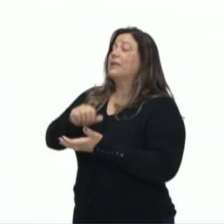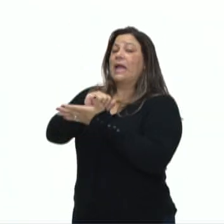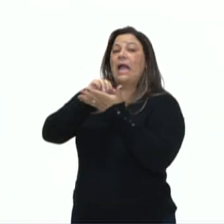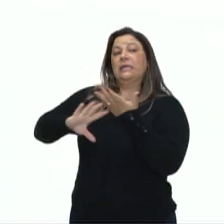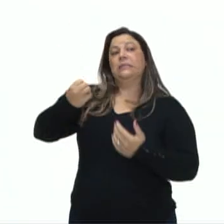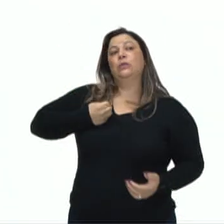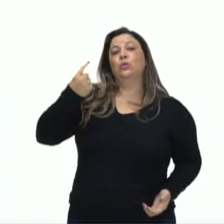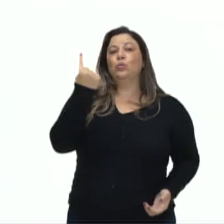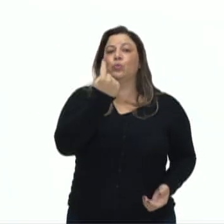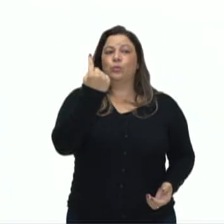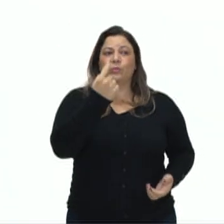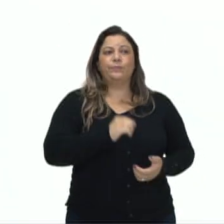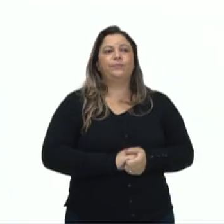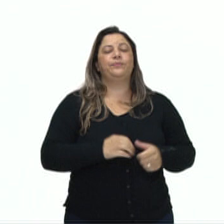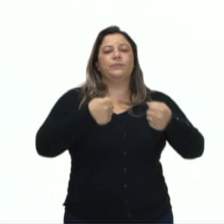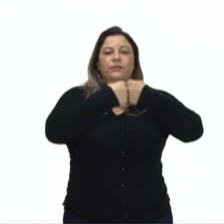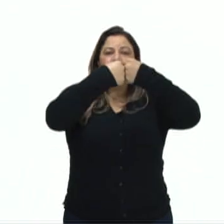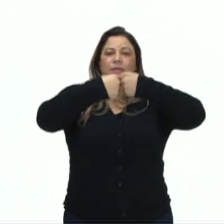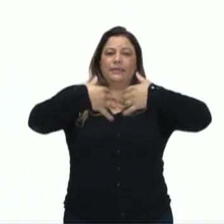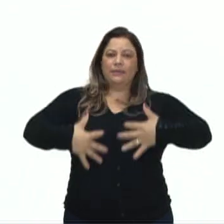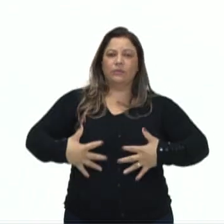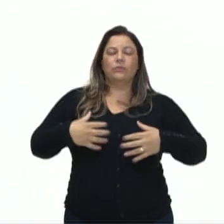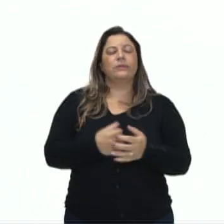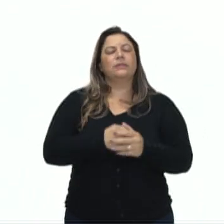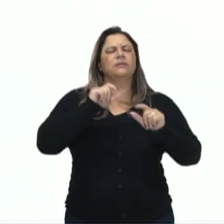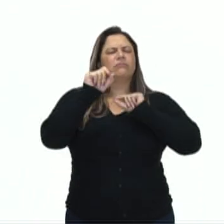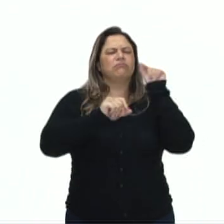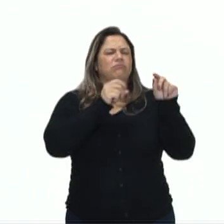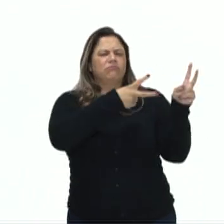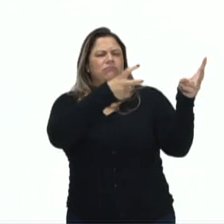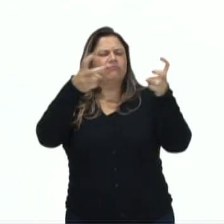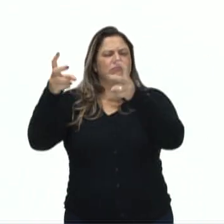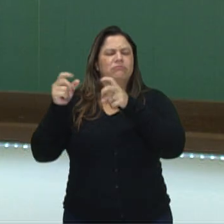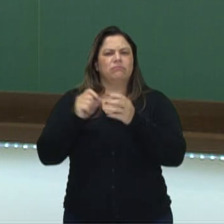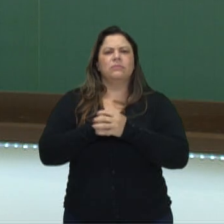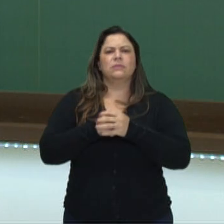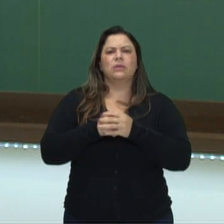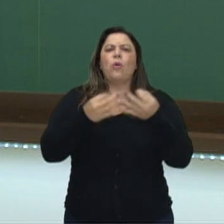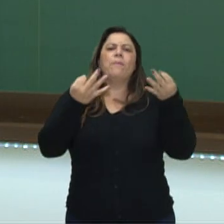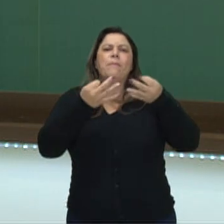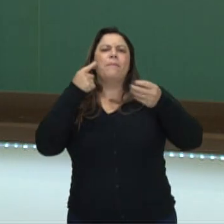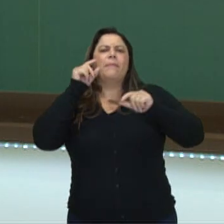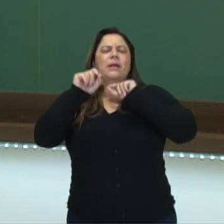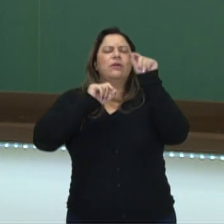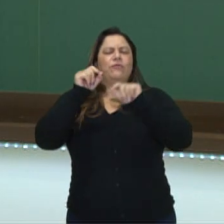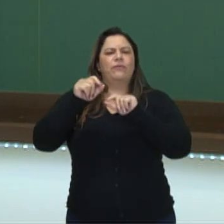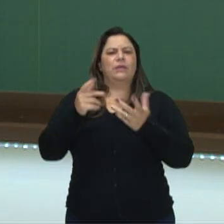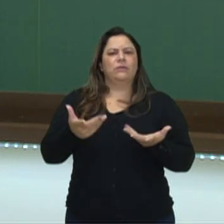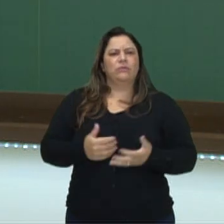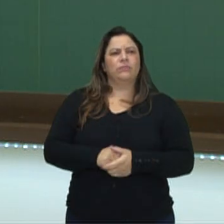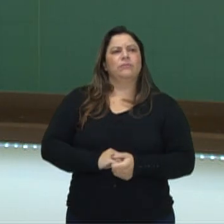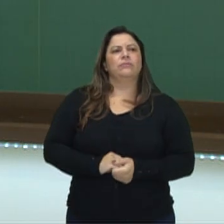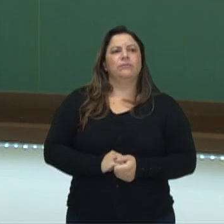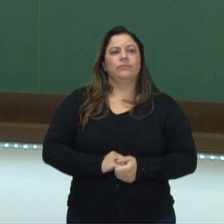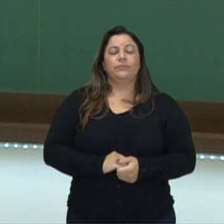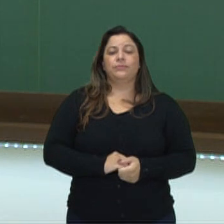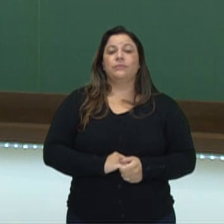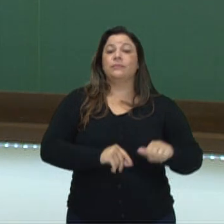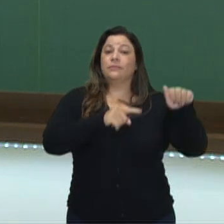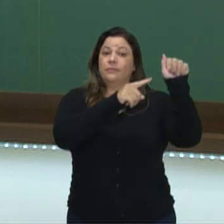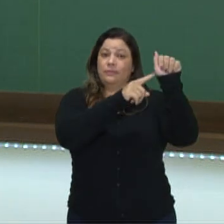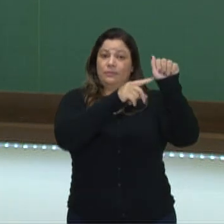números naturais a seguir, verifique quais deles são números quadrados perfeitos. Letra A, 225. Letra